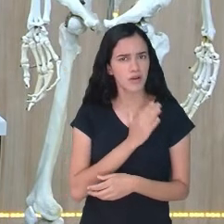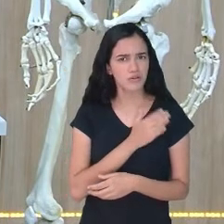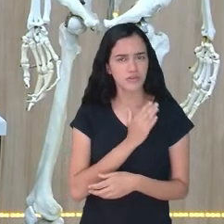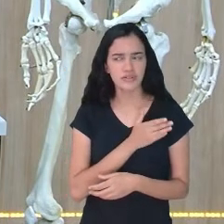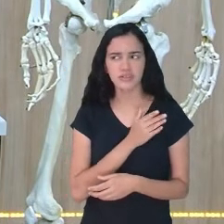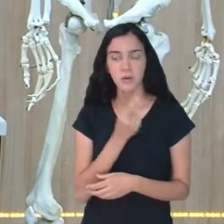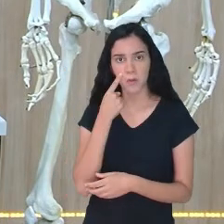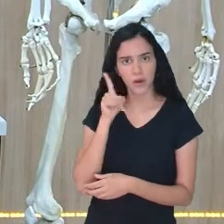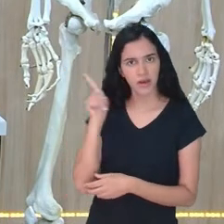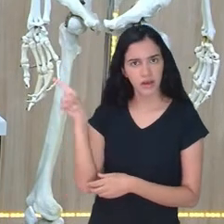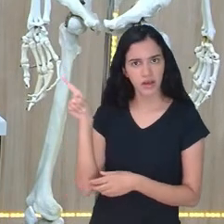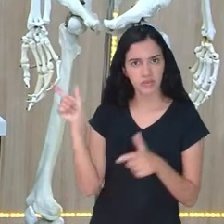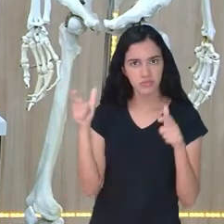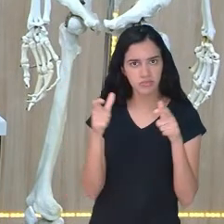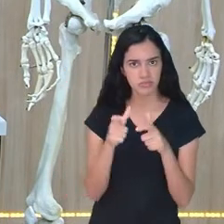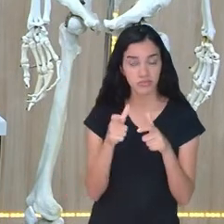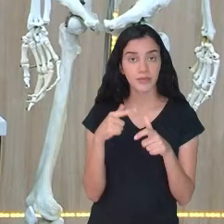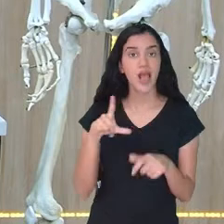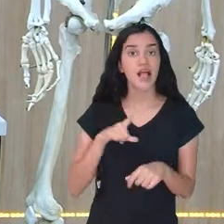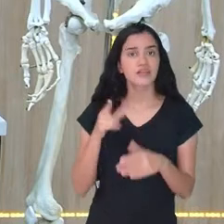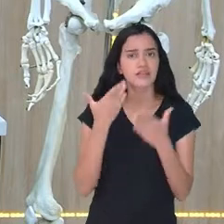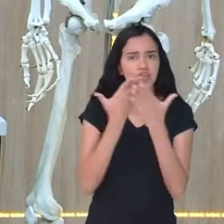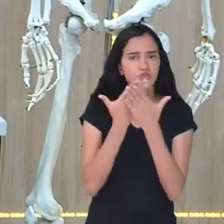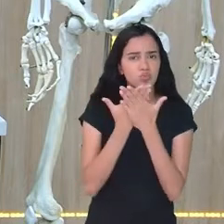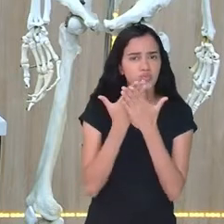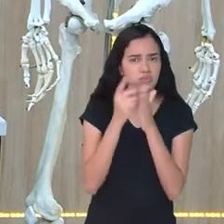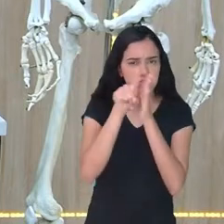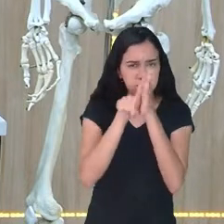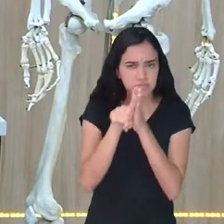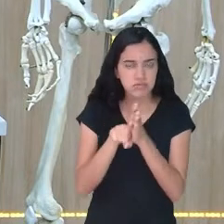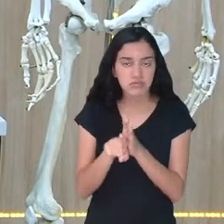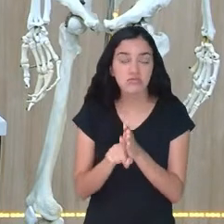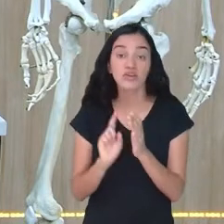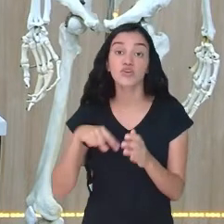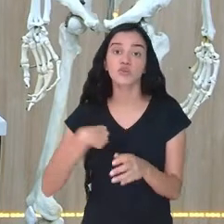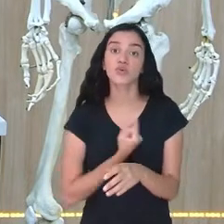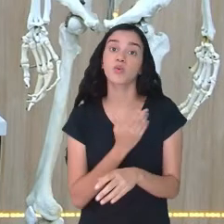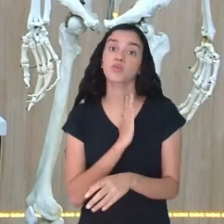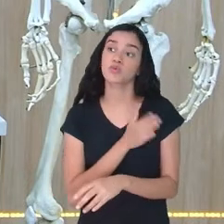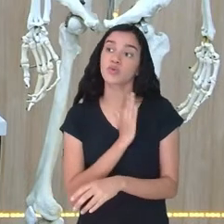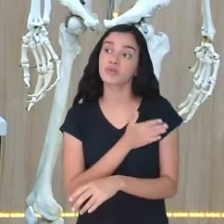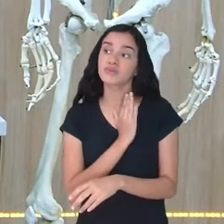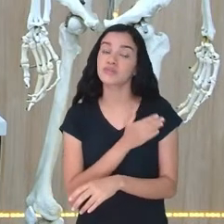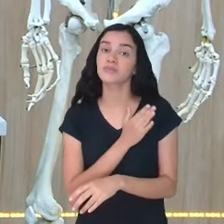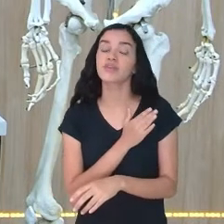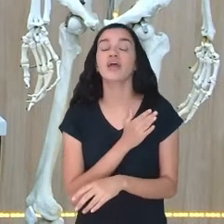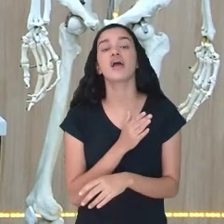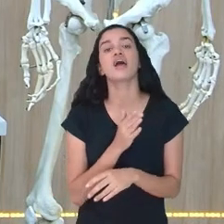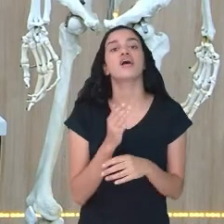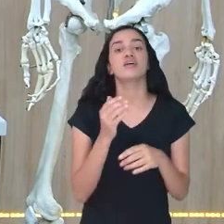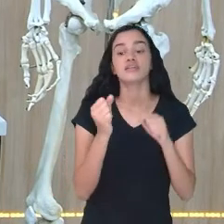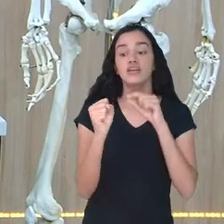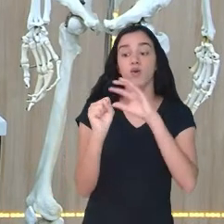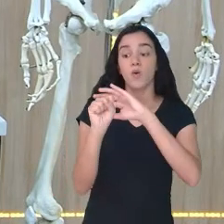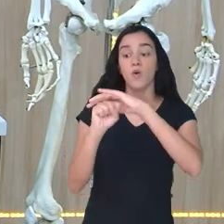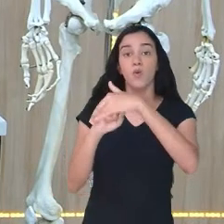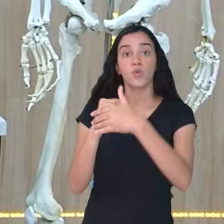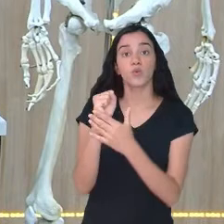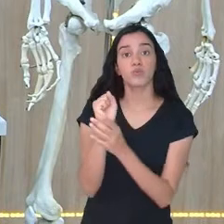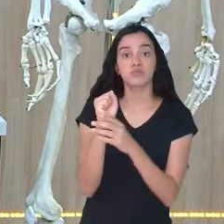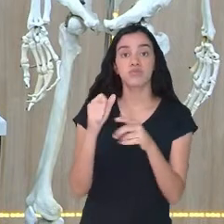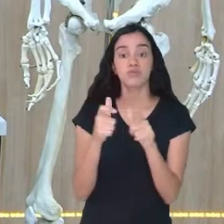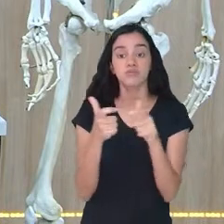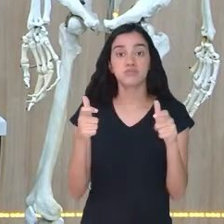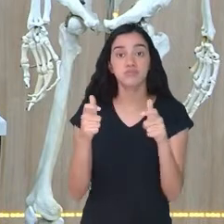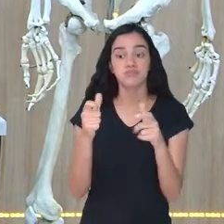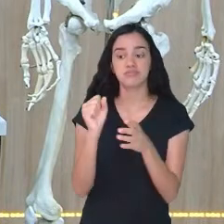tamanho? Existe um estudo que diz que o nosso coração, ele tem aproximadamente o tamanho do nosso punho. E aí a gente tem